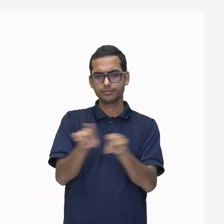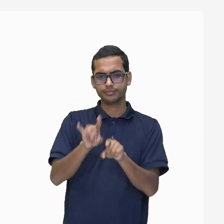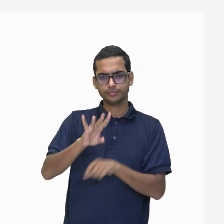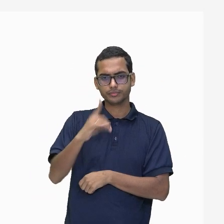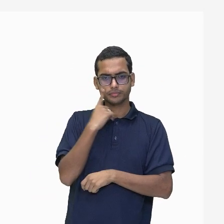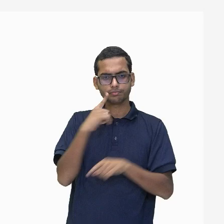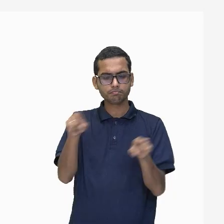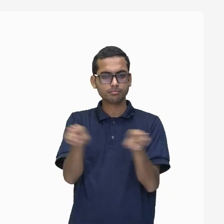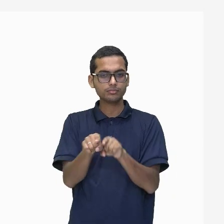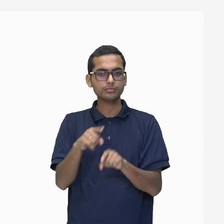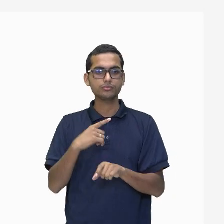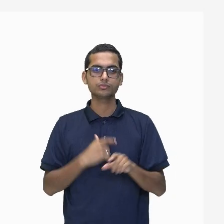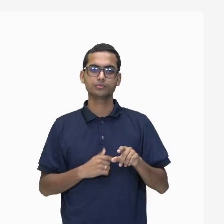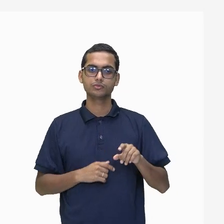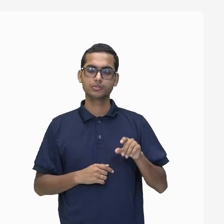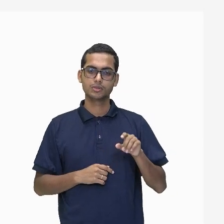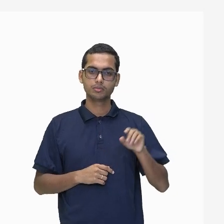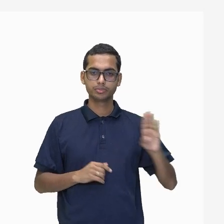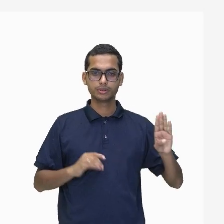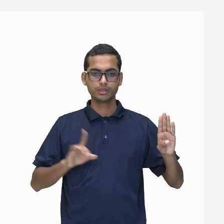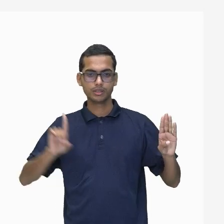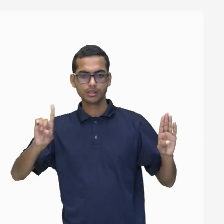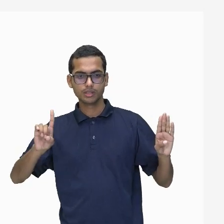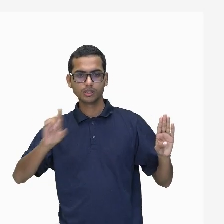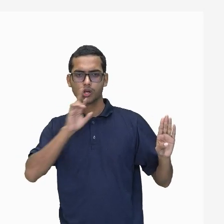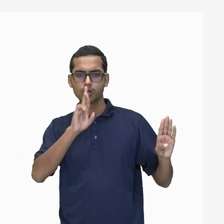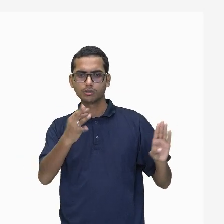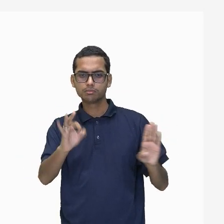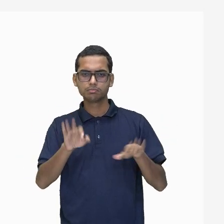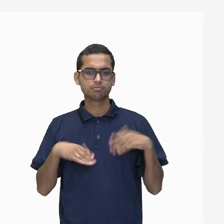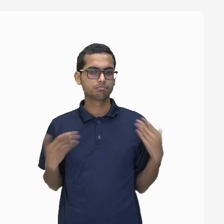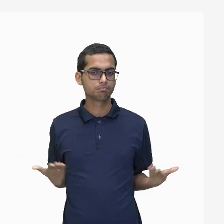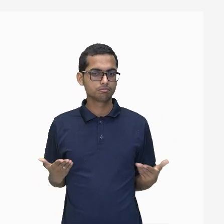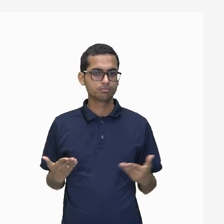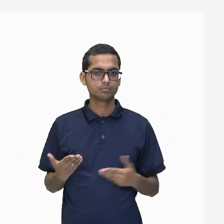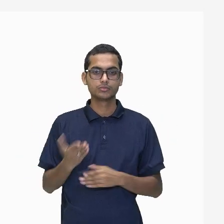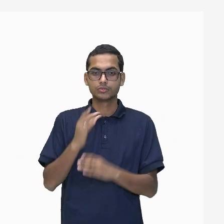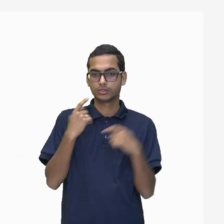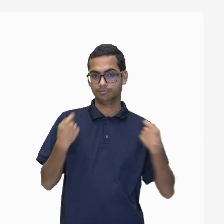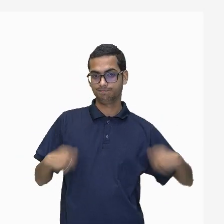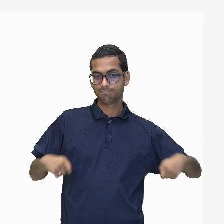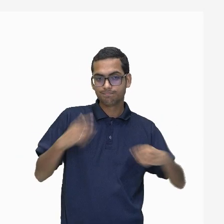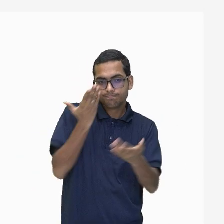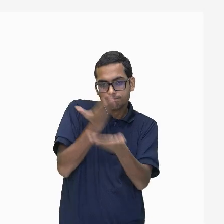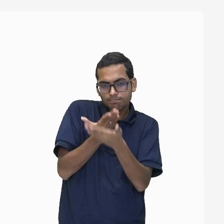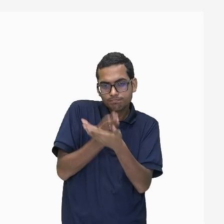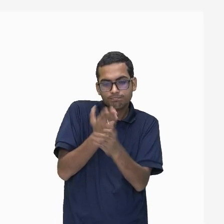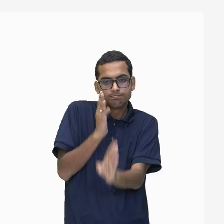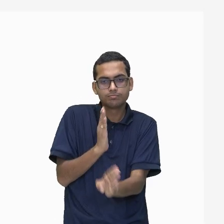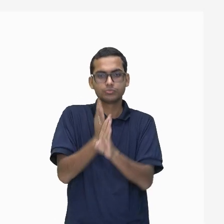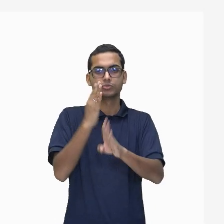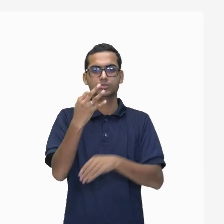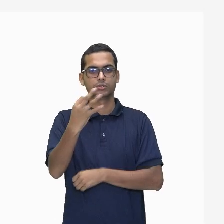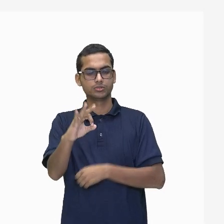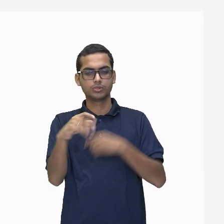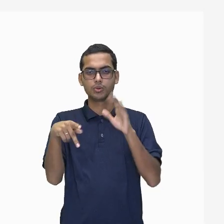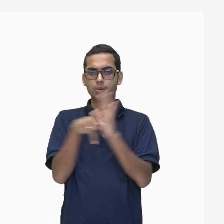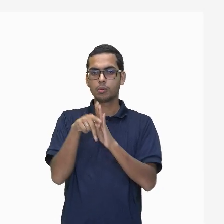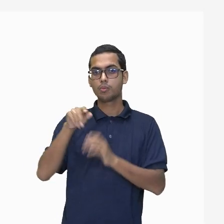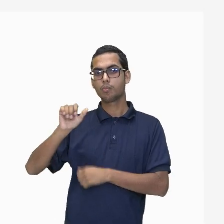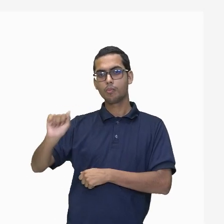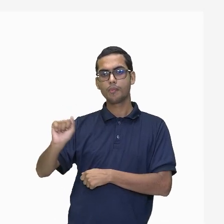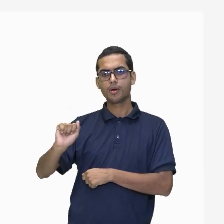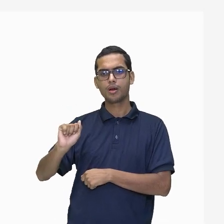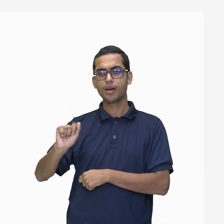e também tem na letra D. Qual é a alternativa correta, então? Vamos ter que descobrir quem é o coeficiente A.